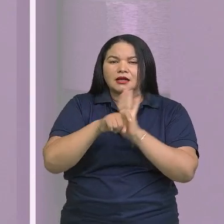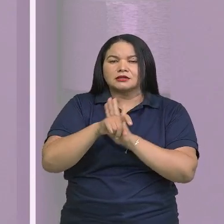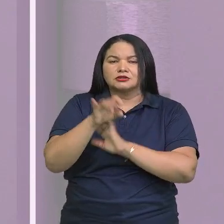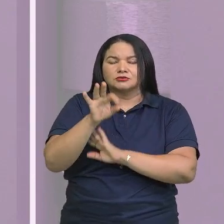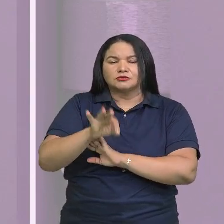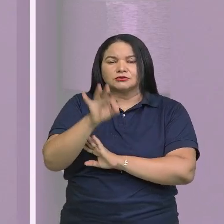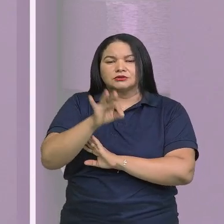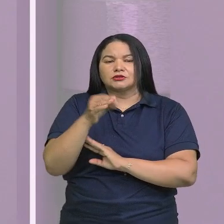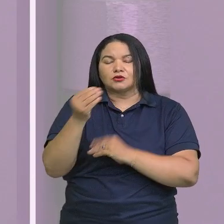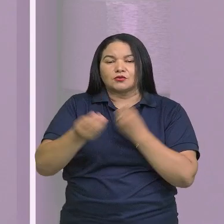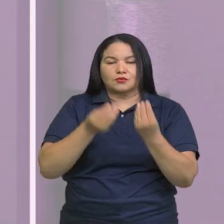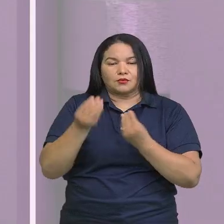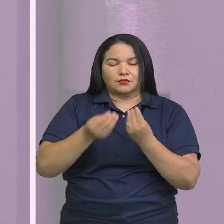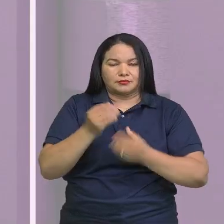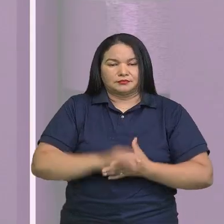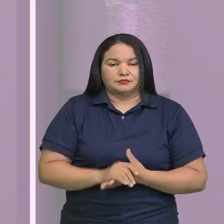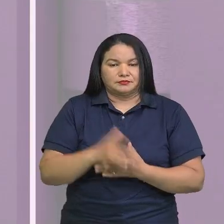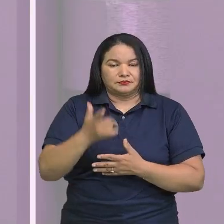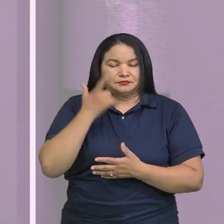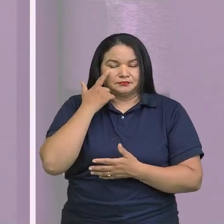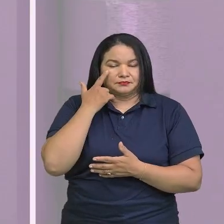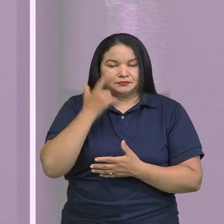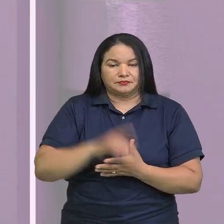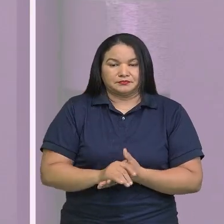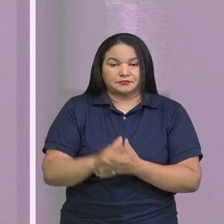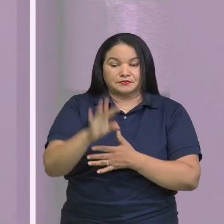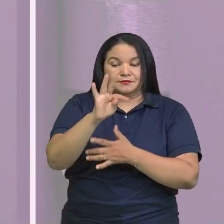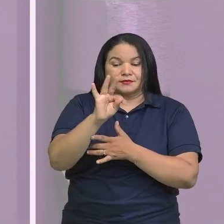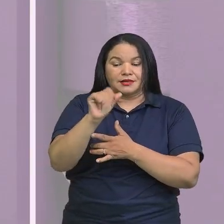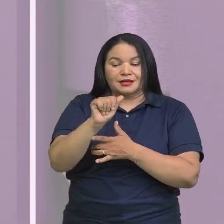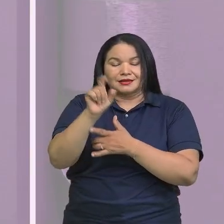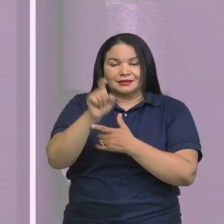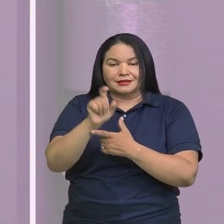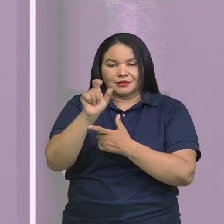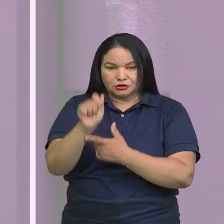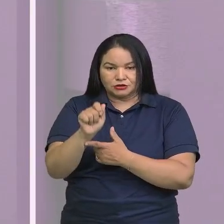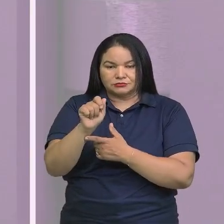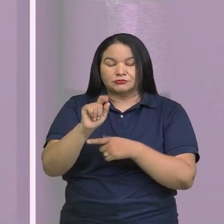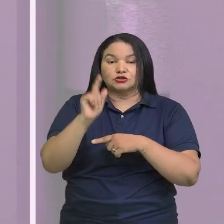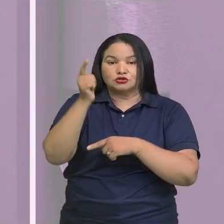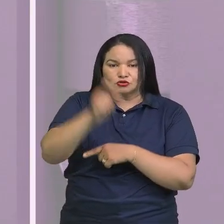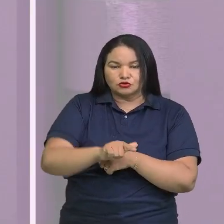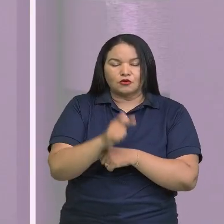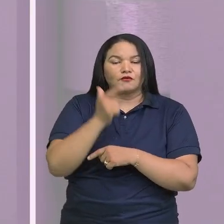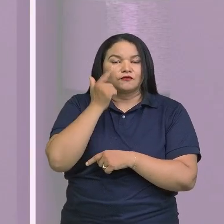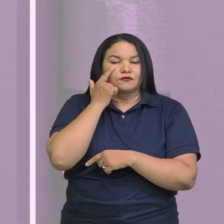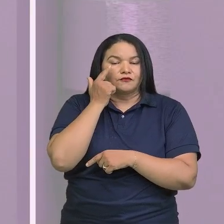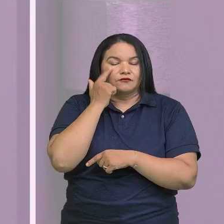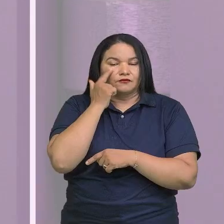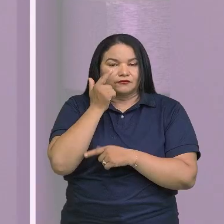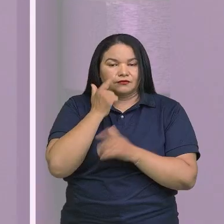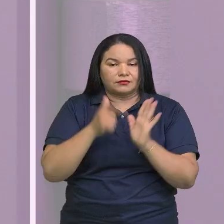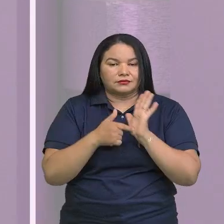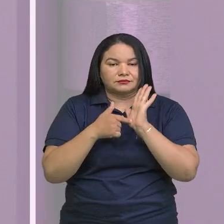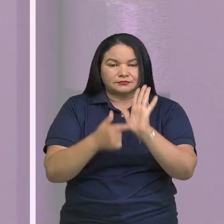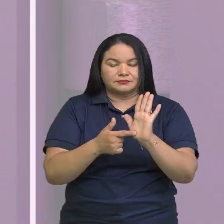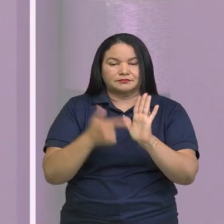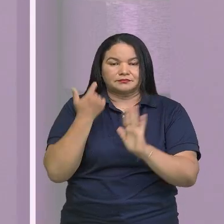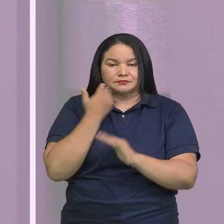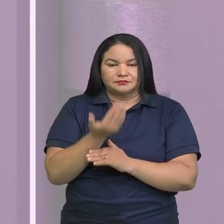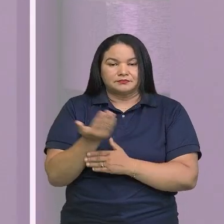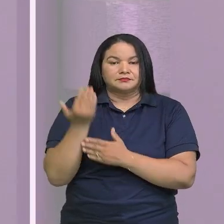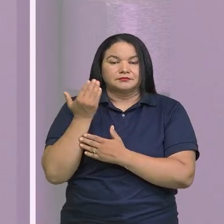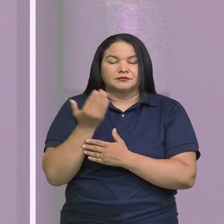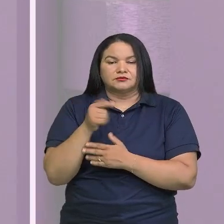taxa percentual, que nós acabamos de ler, e eu quero que você de novo aqui verifique o que vai aparecer na sua tela para que